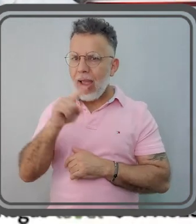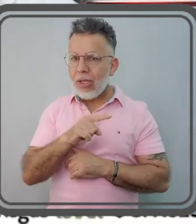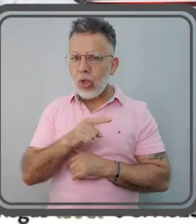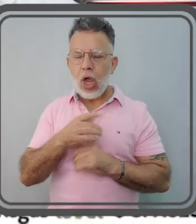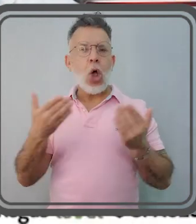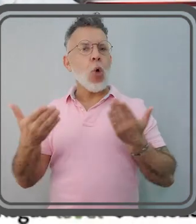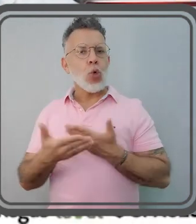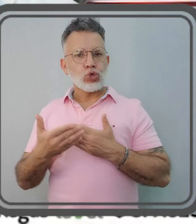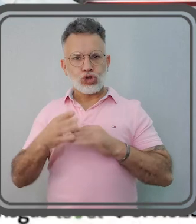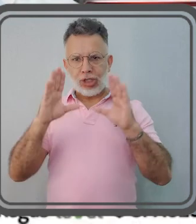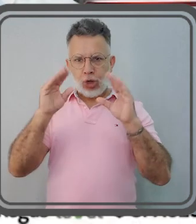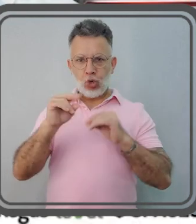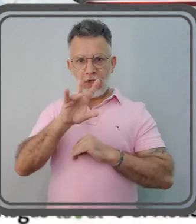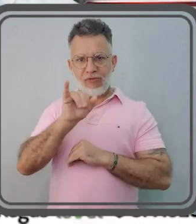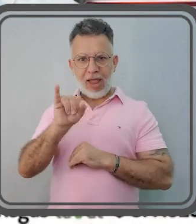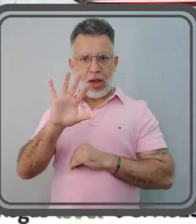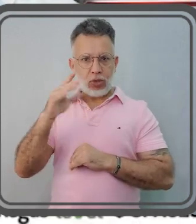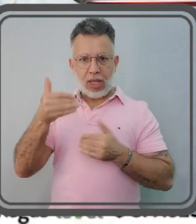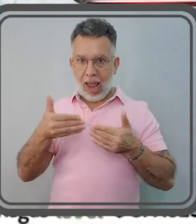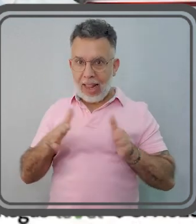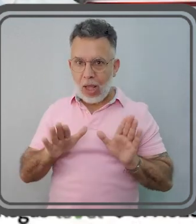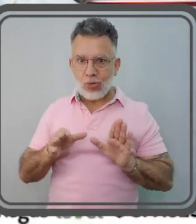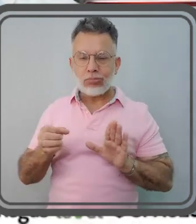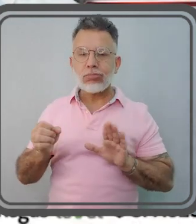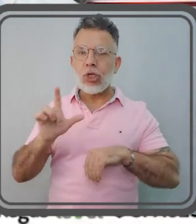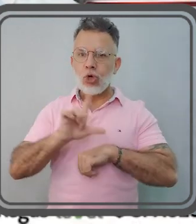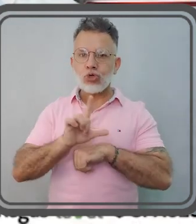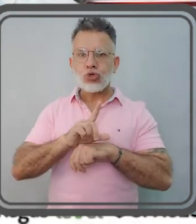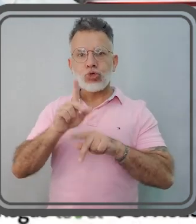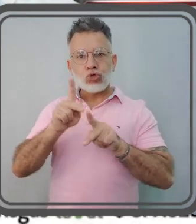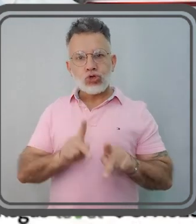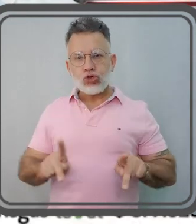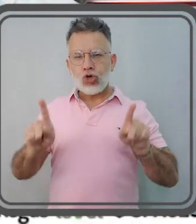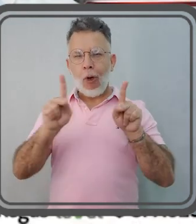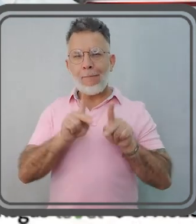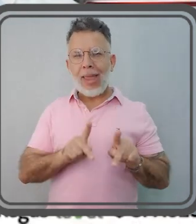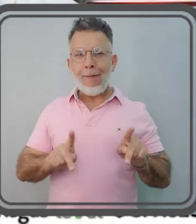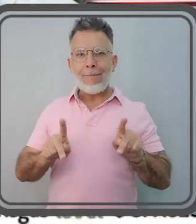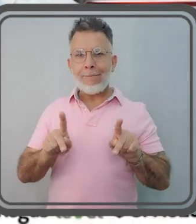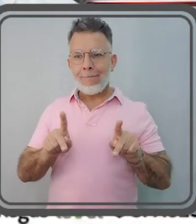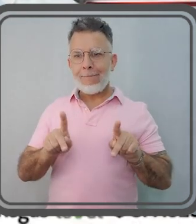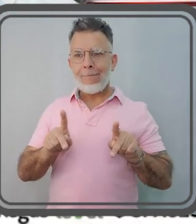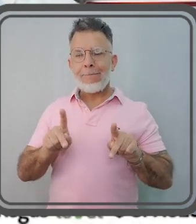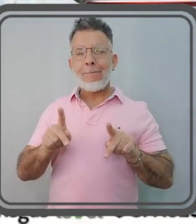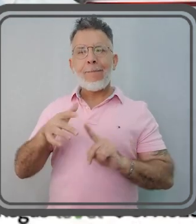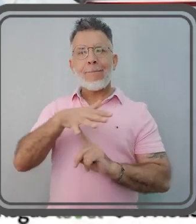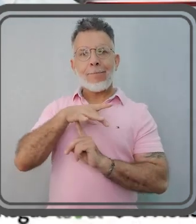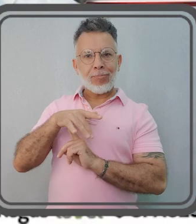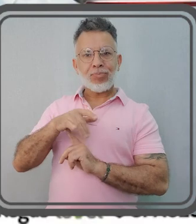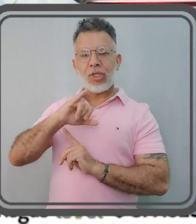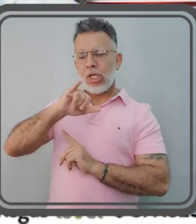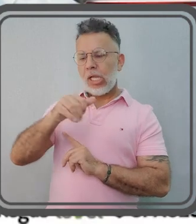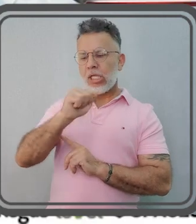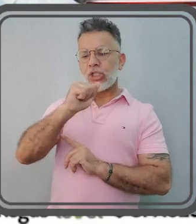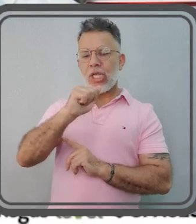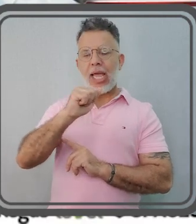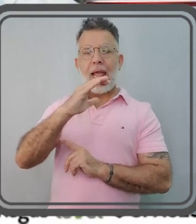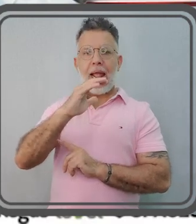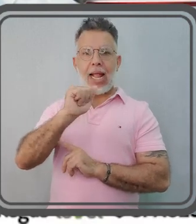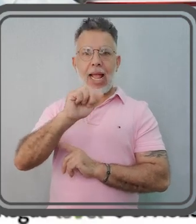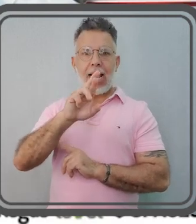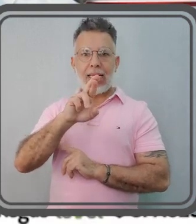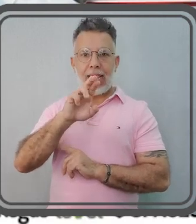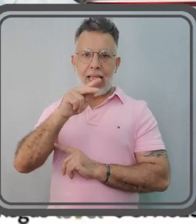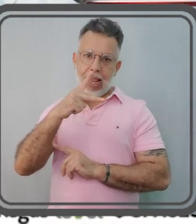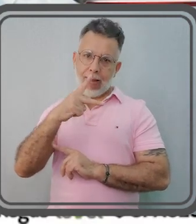shopping, Parque Shopping Jacarepaguá. Hoje à noite é uma cerimônia que vai ter da inauguração do shopping. E amanhã é